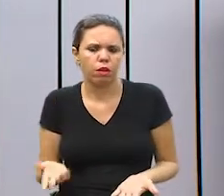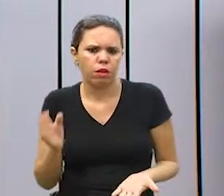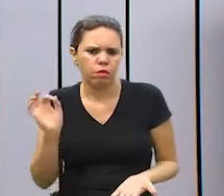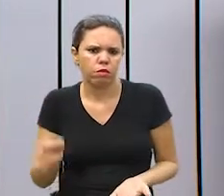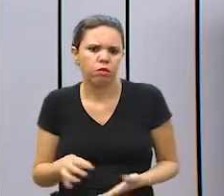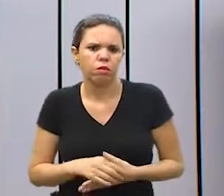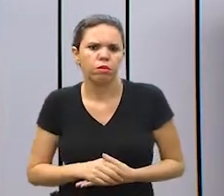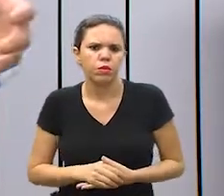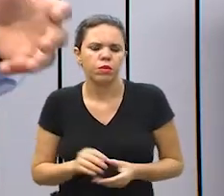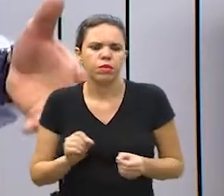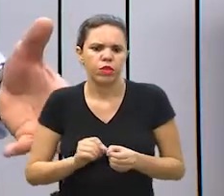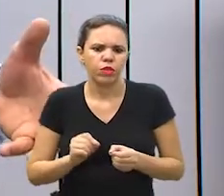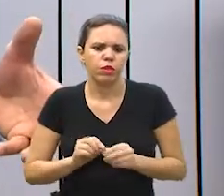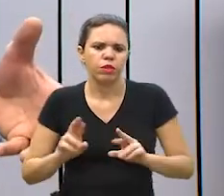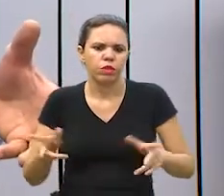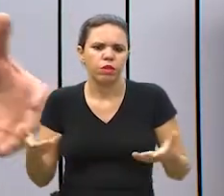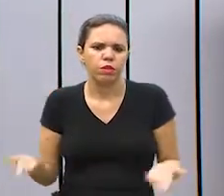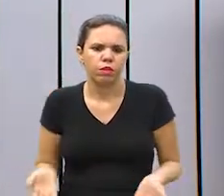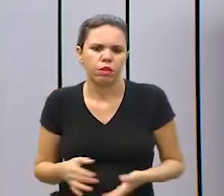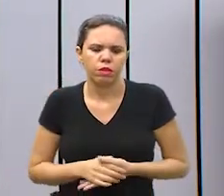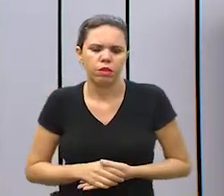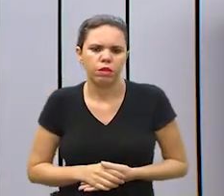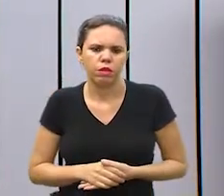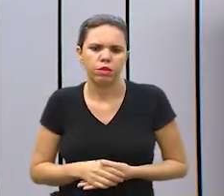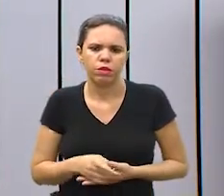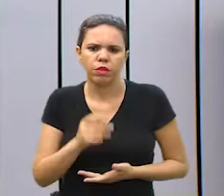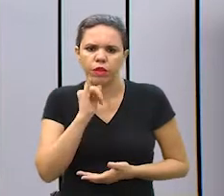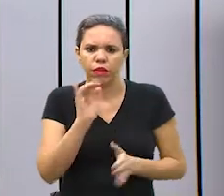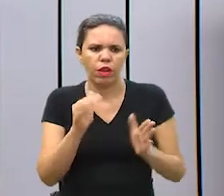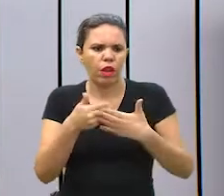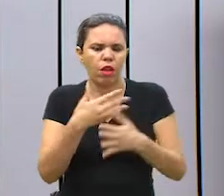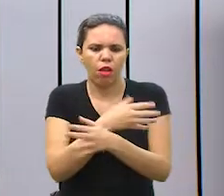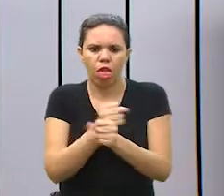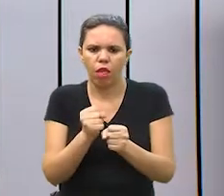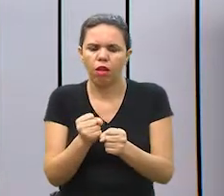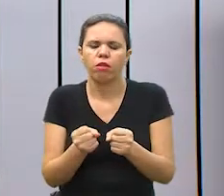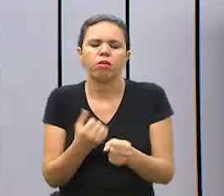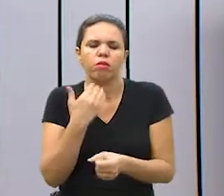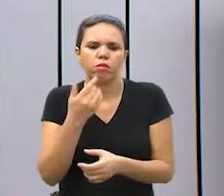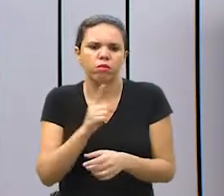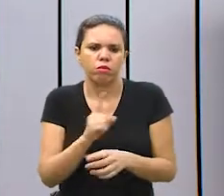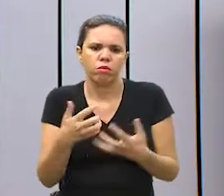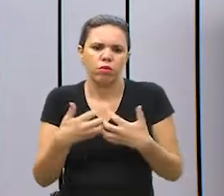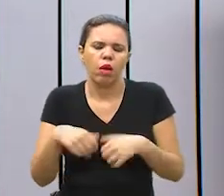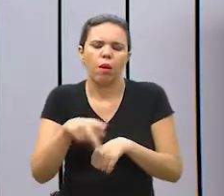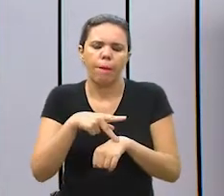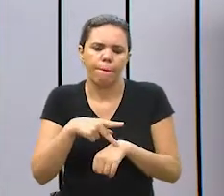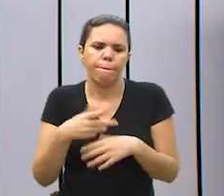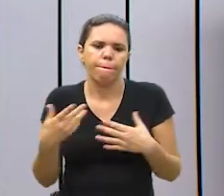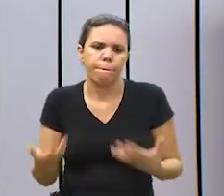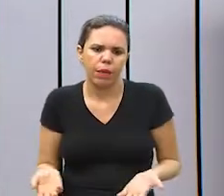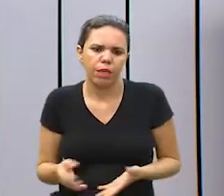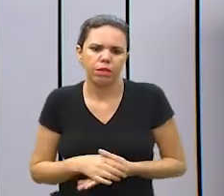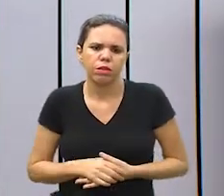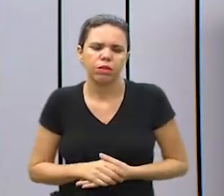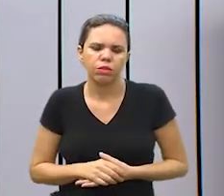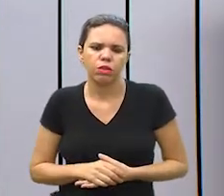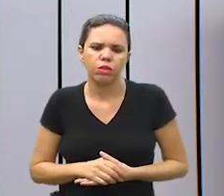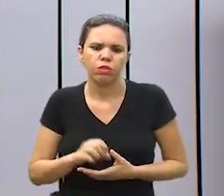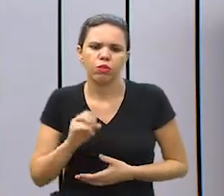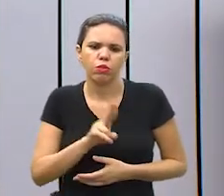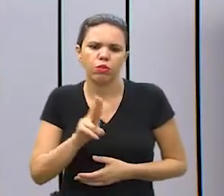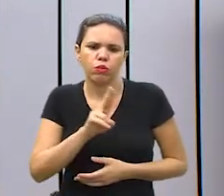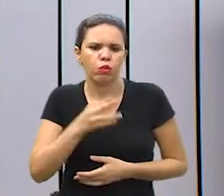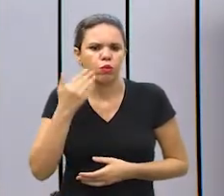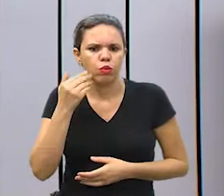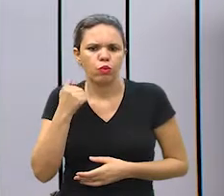com certeza está fazendo a diferença. Né? Falar que o lockdown não funciona, funciona. Temos países que se